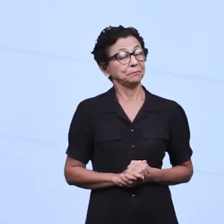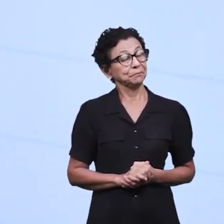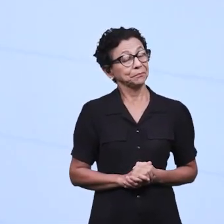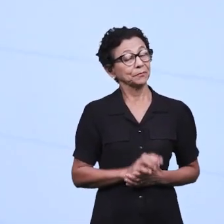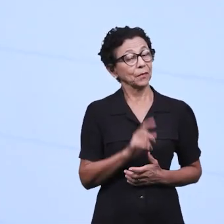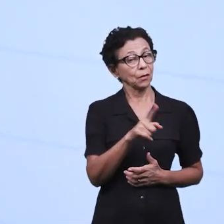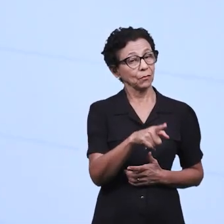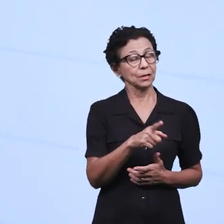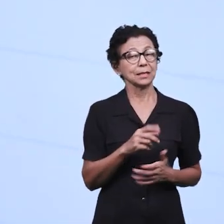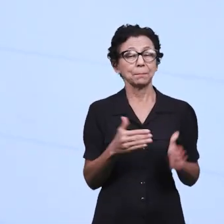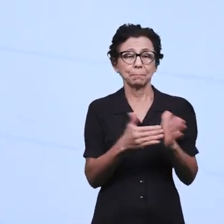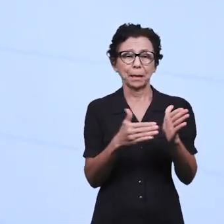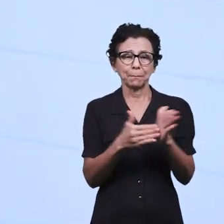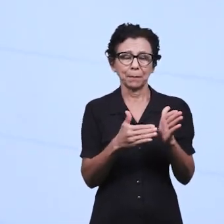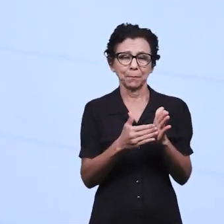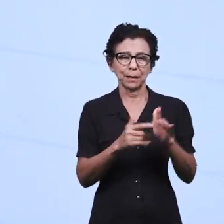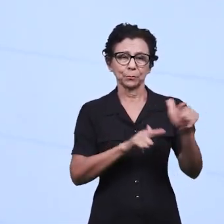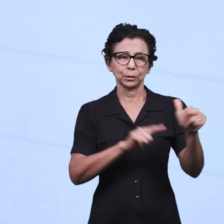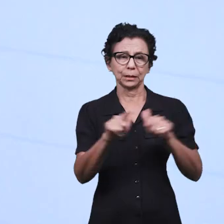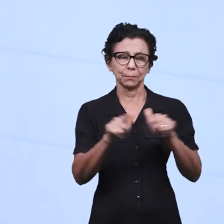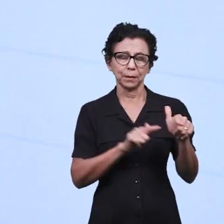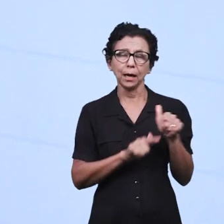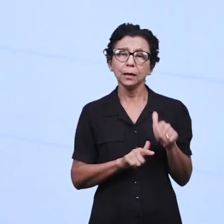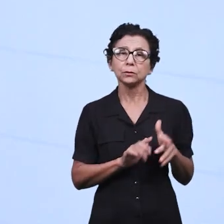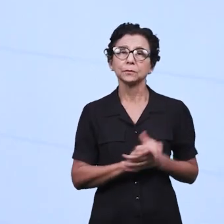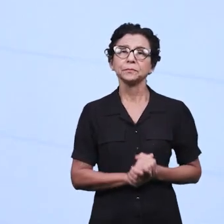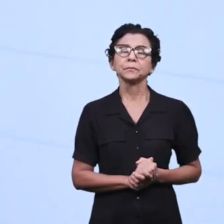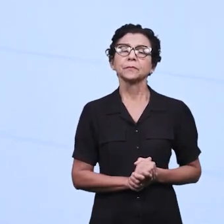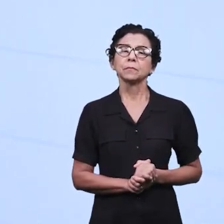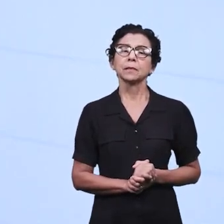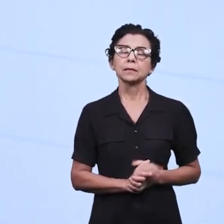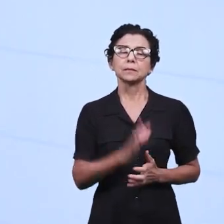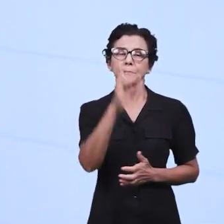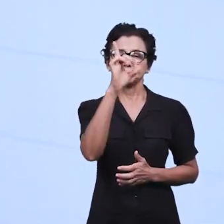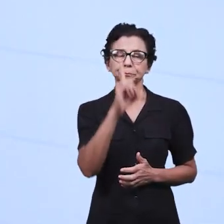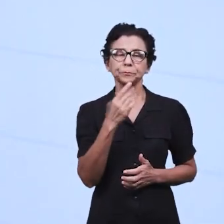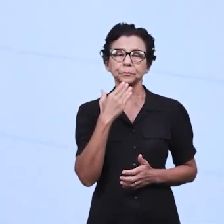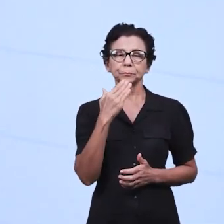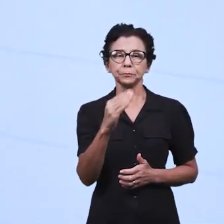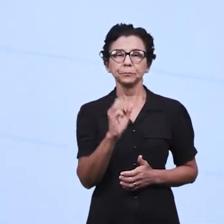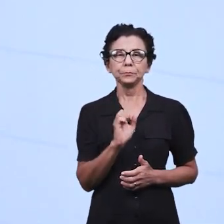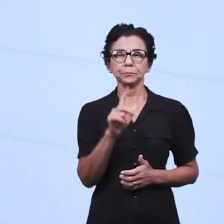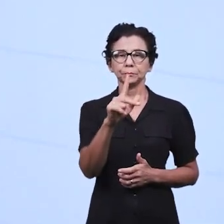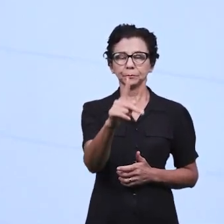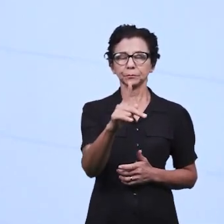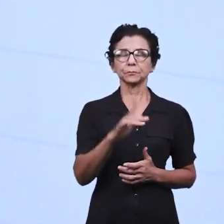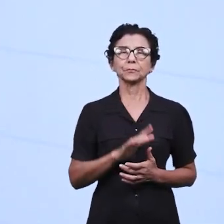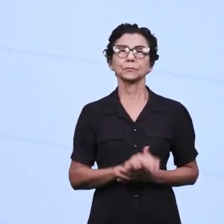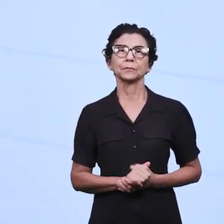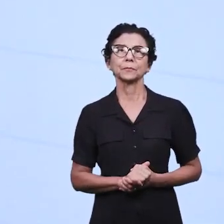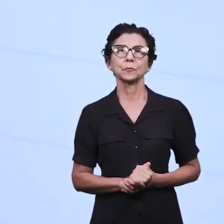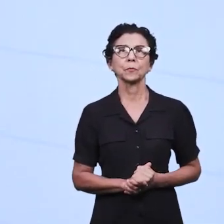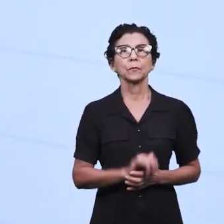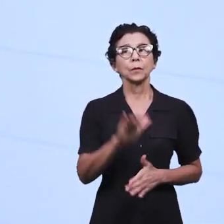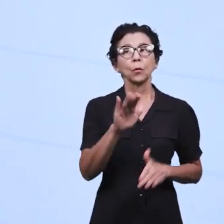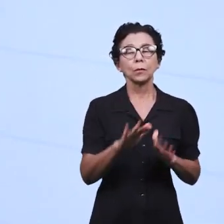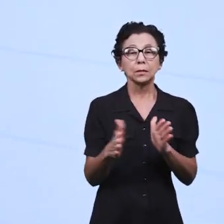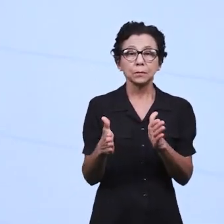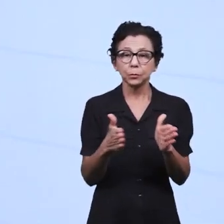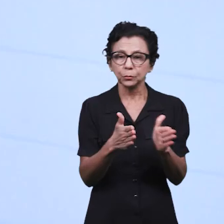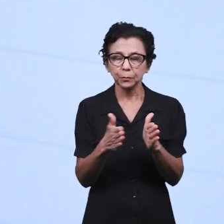doença está te trazendo incapacidade. E, às vezes, nem é uma incapacidade permanente, mesmo a doença sendo grave. É uma incapacidade momentânea,